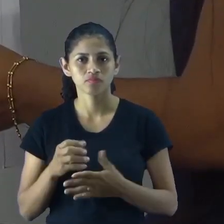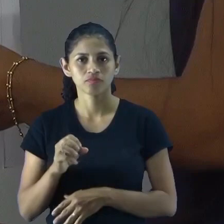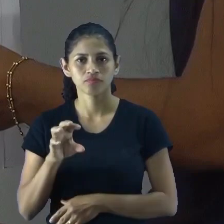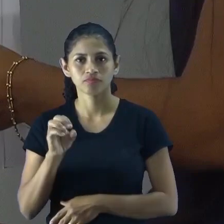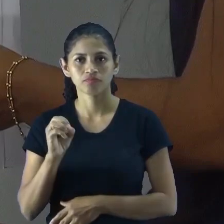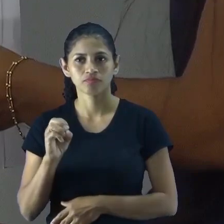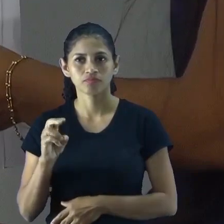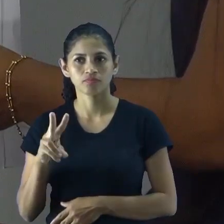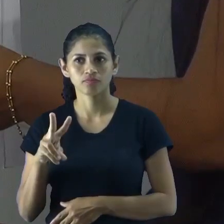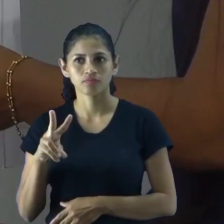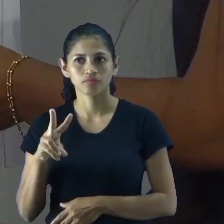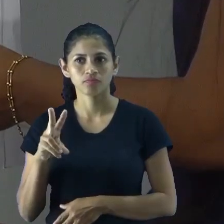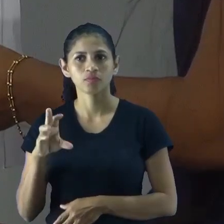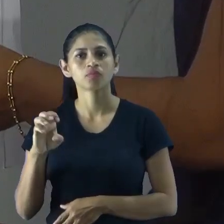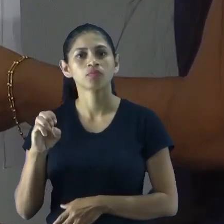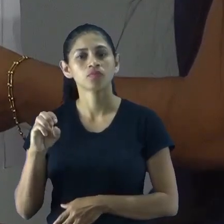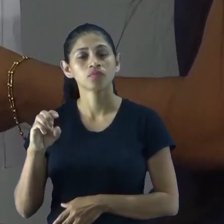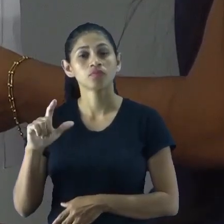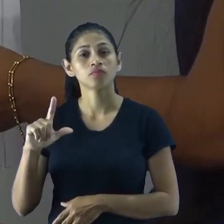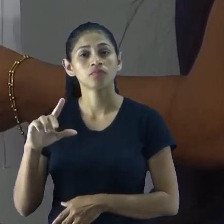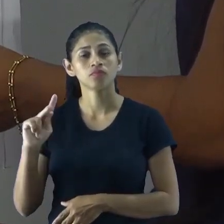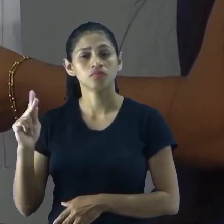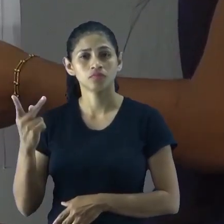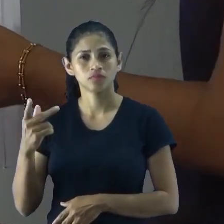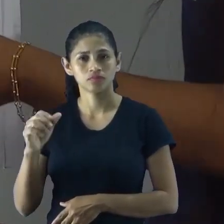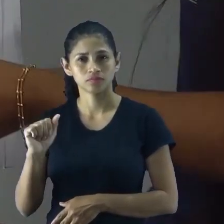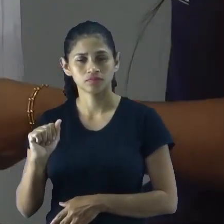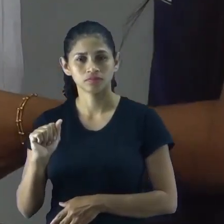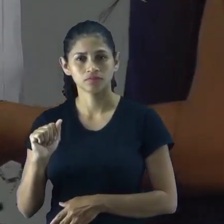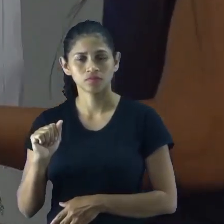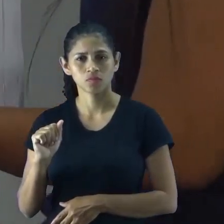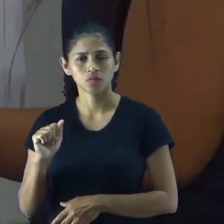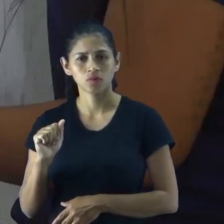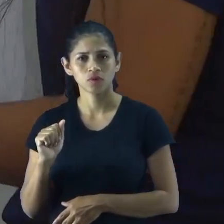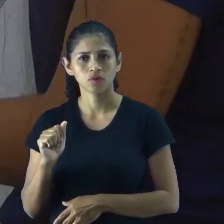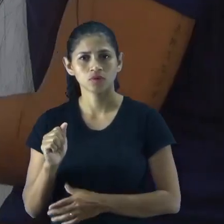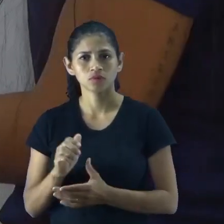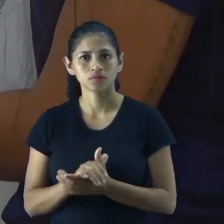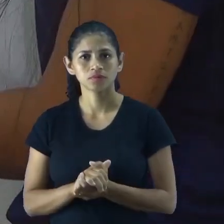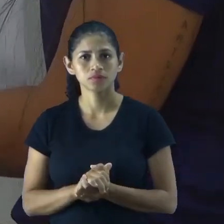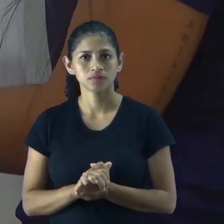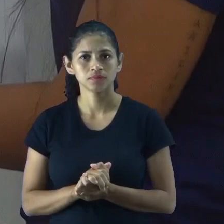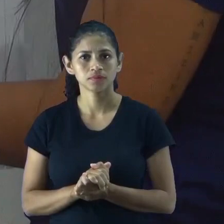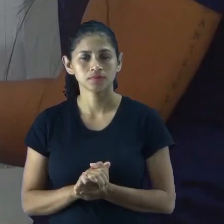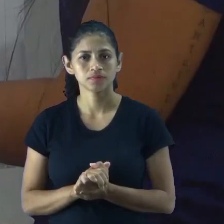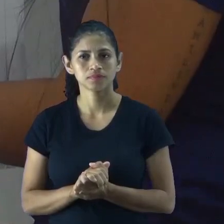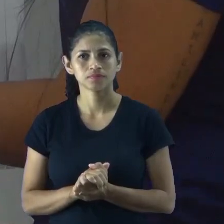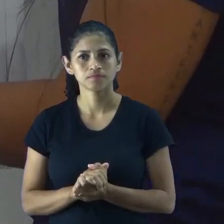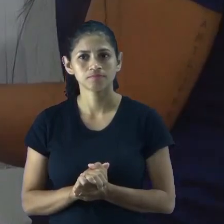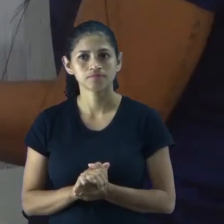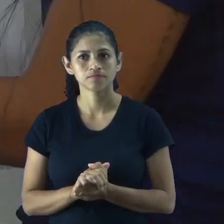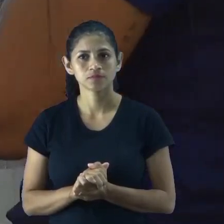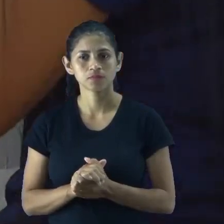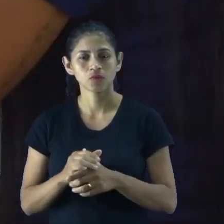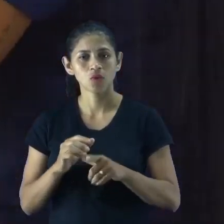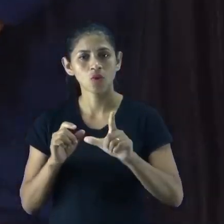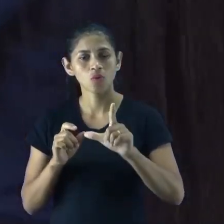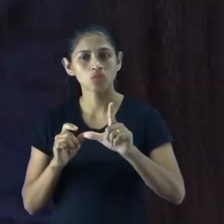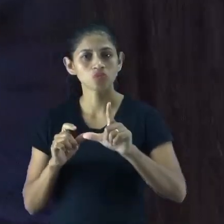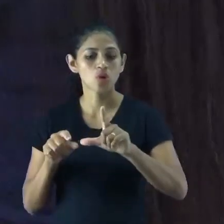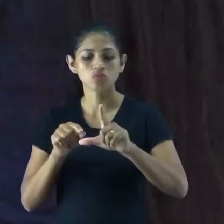a ovelha quantas ovelhas nós temos de acordo com a nossa tabela olha só aqui está a ovelha né